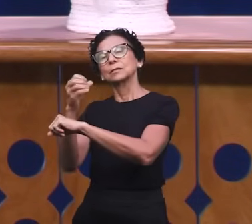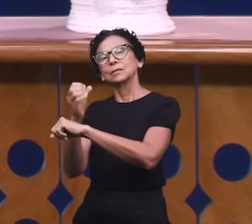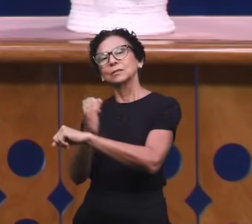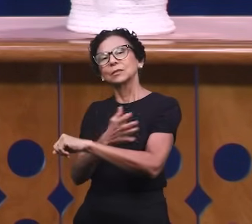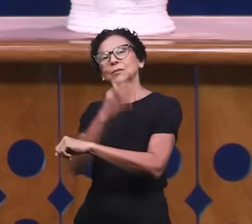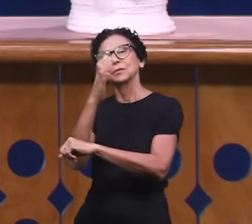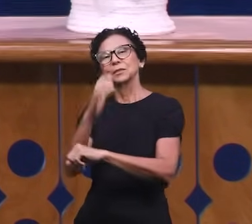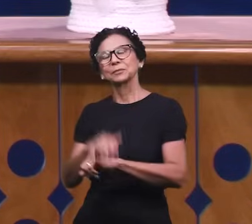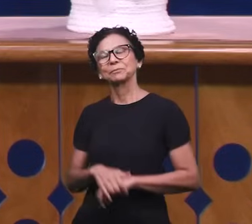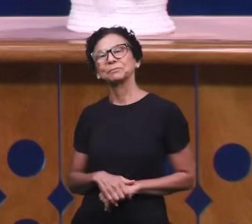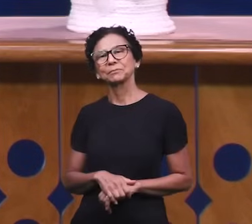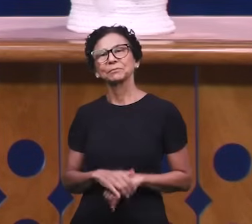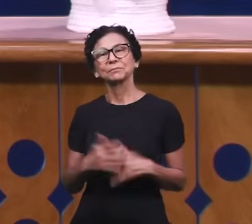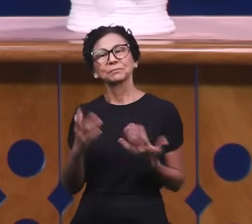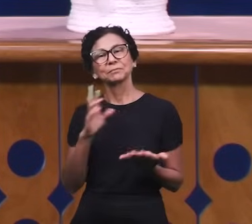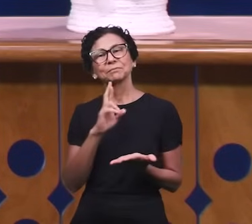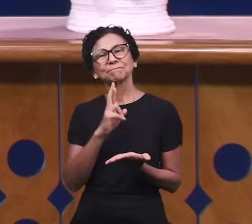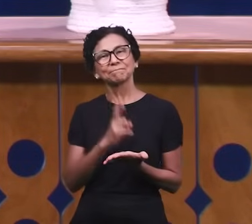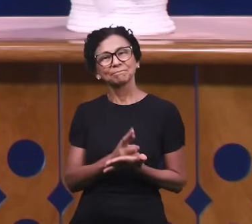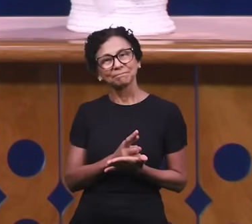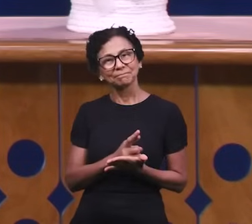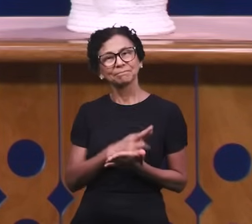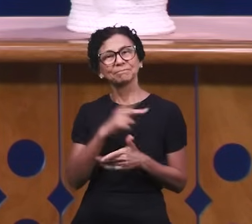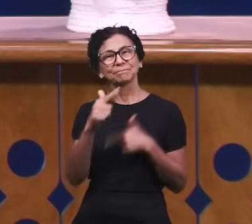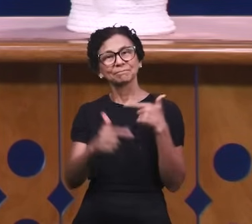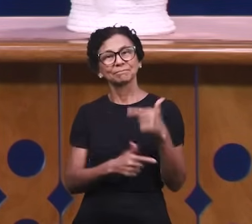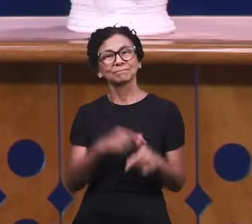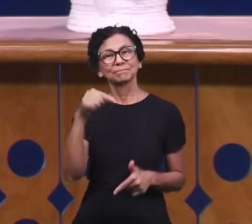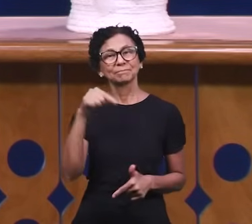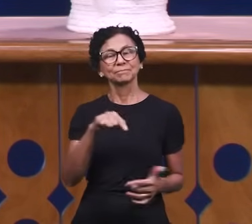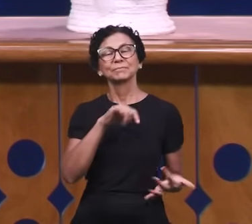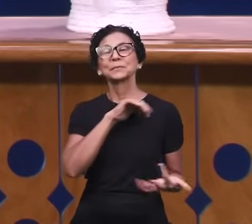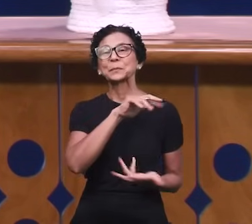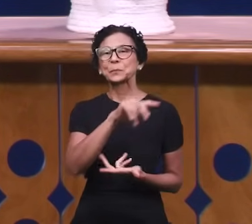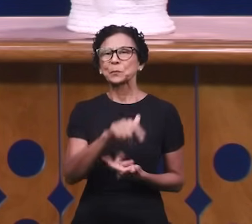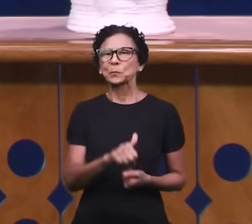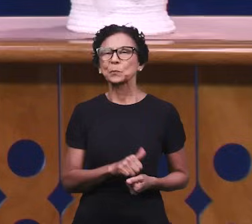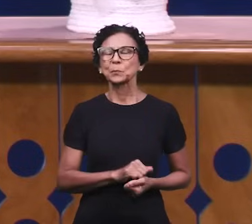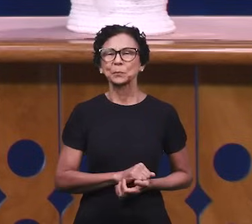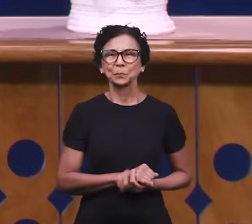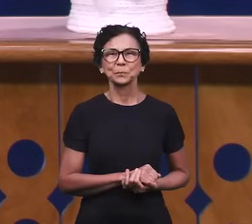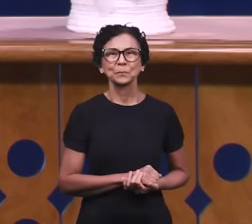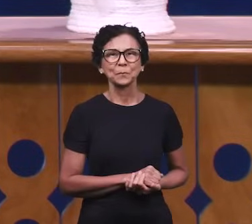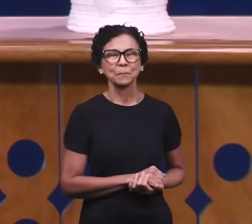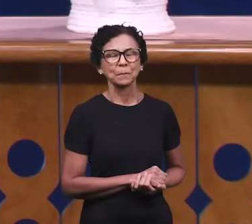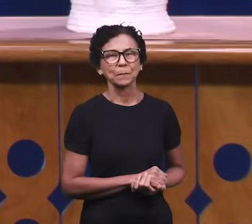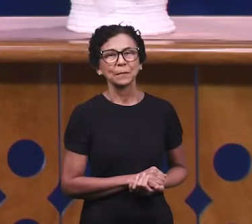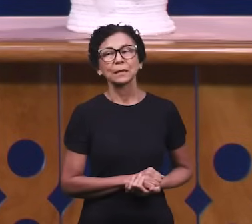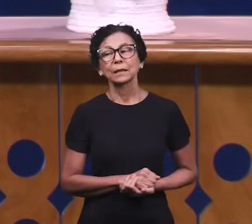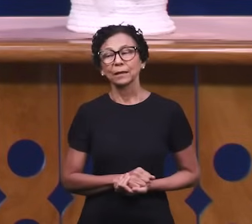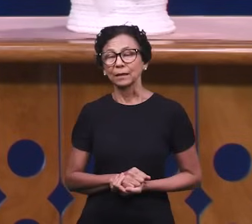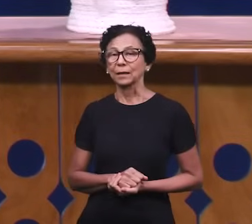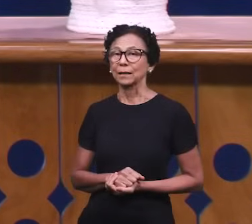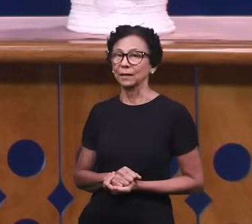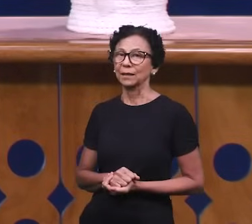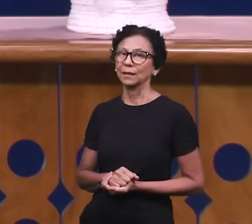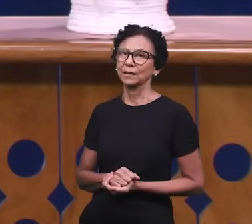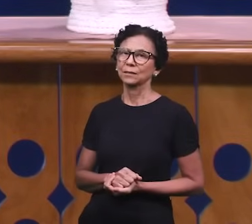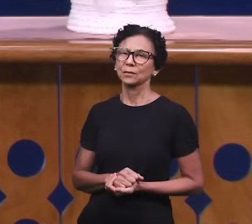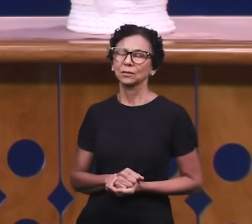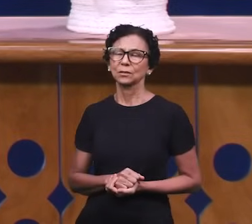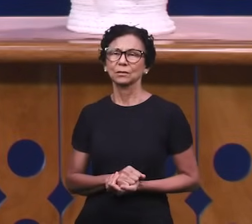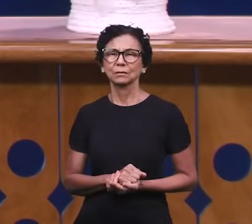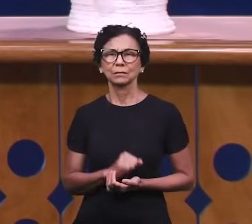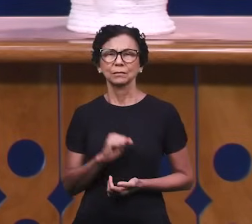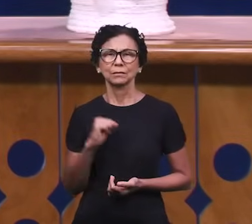Jerusalém. Essa é o resultado da nossa batalha. Você, irmão, minha irmã, nós que estamos